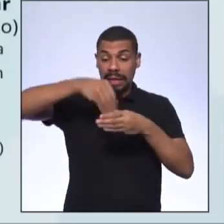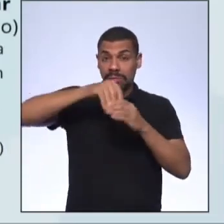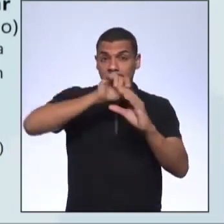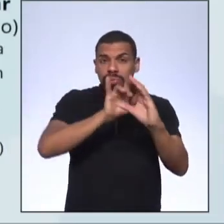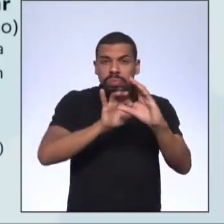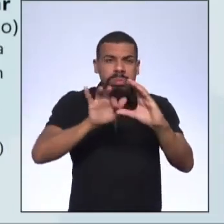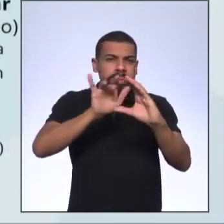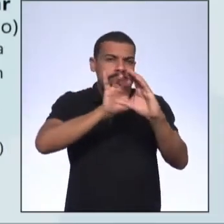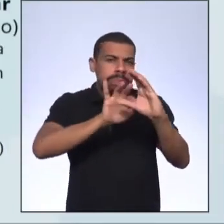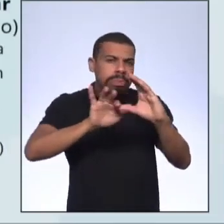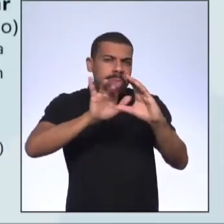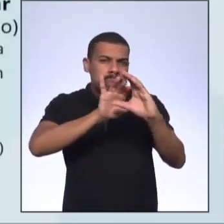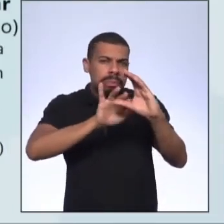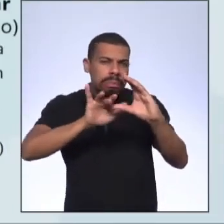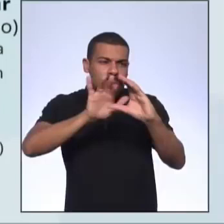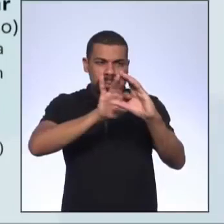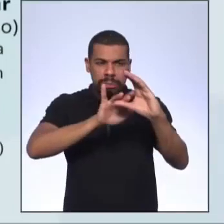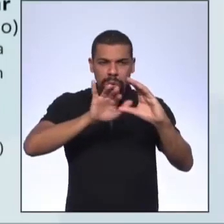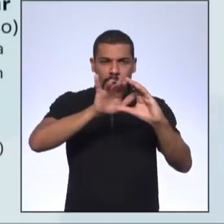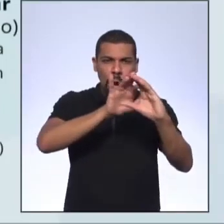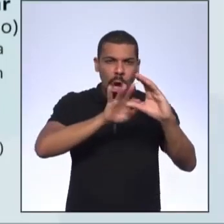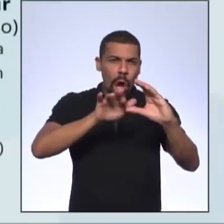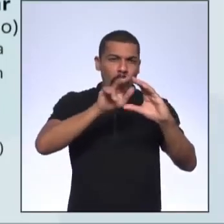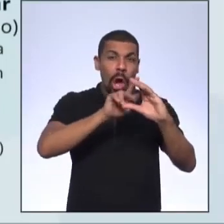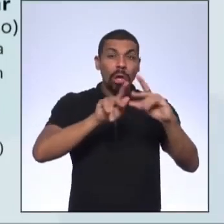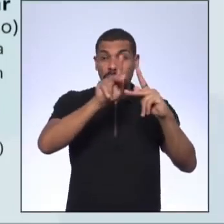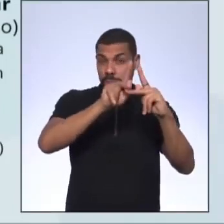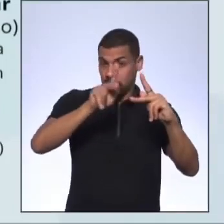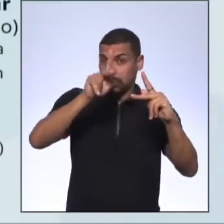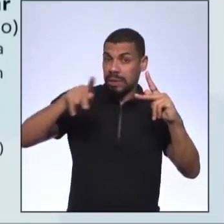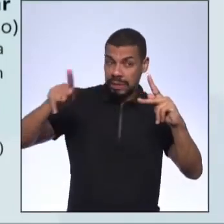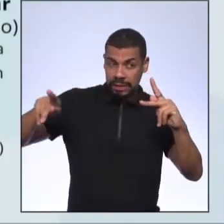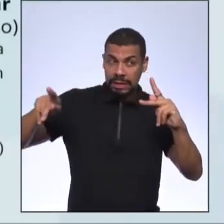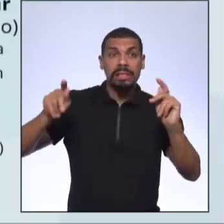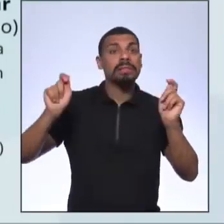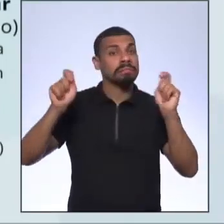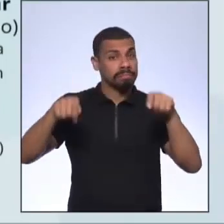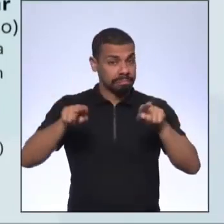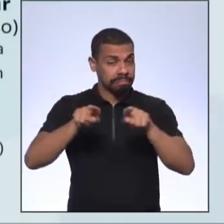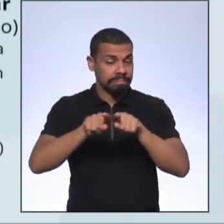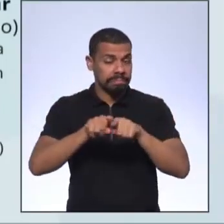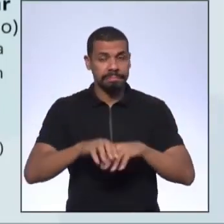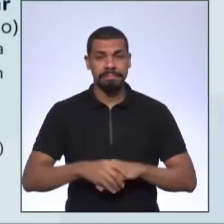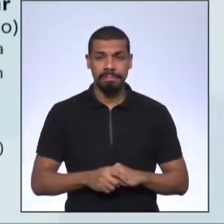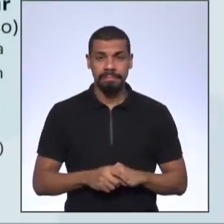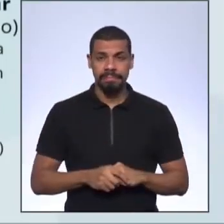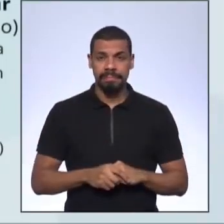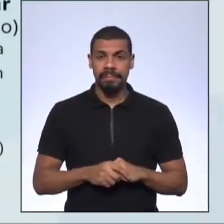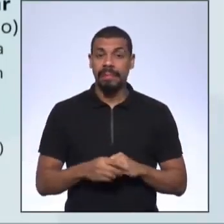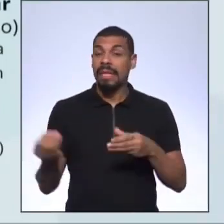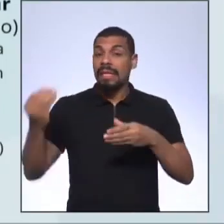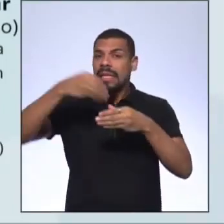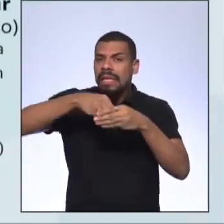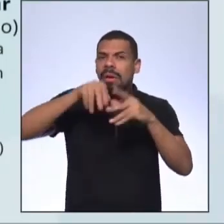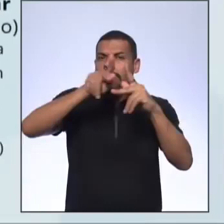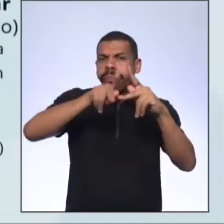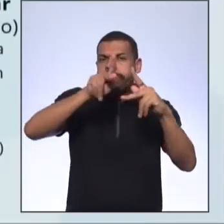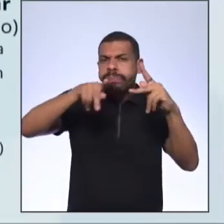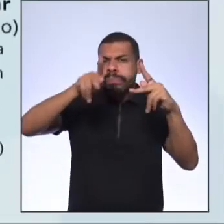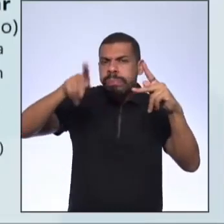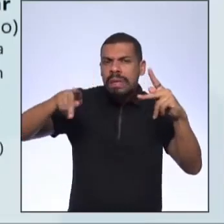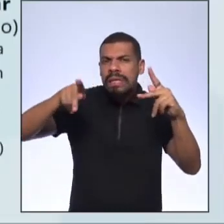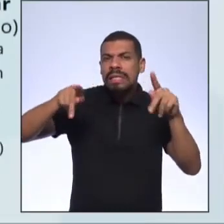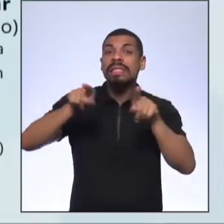e alguns sais minerais. Tá? Membrana plasmática, então vai ter uma membrana plasmática lipoproteica. Tem